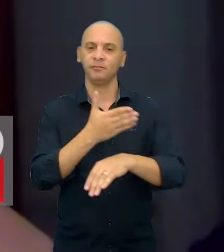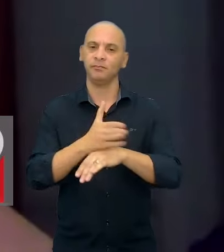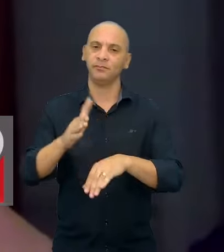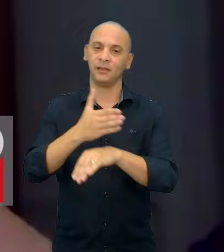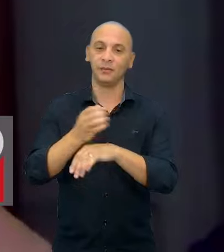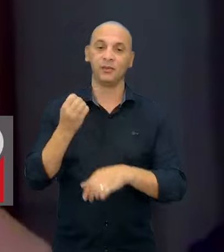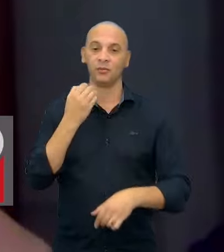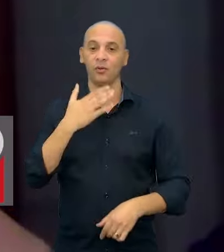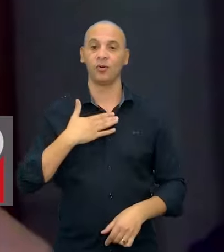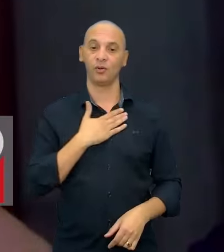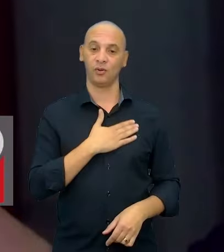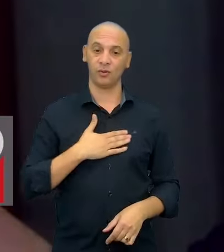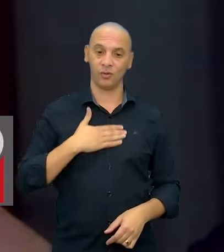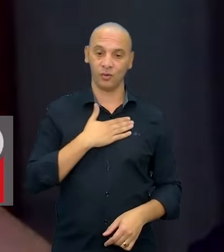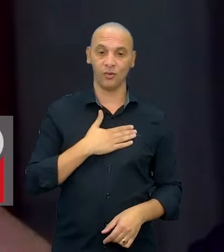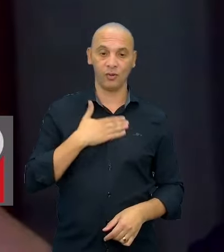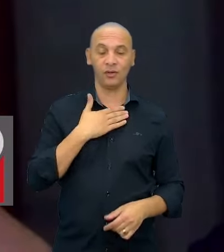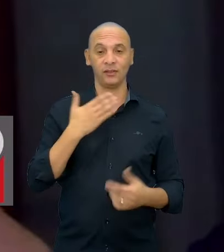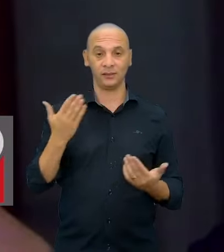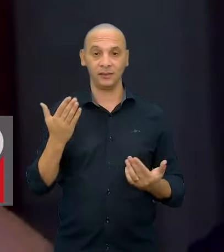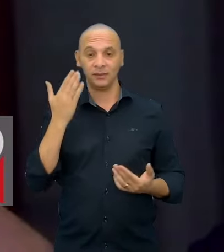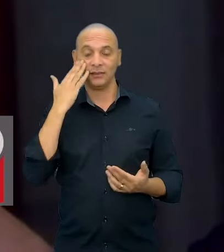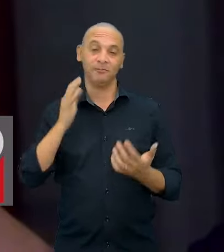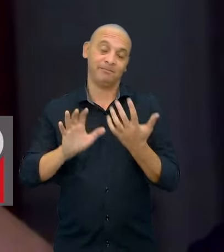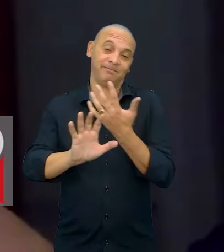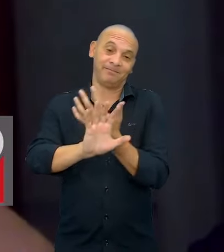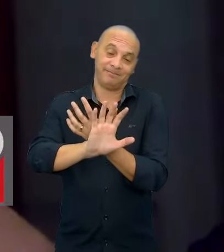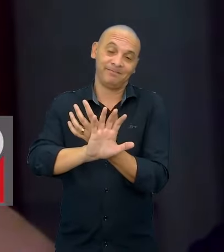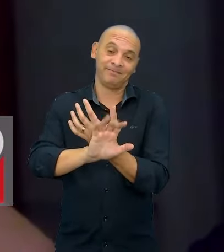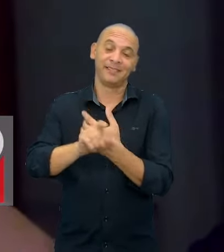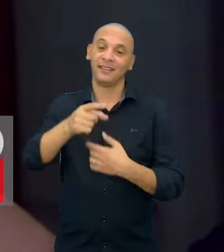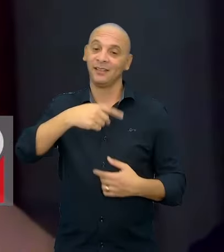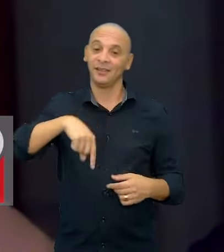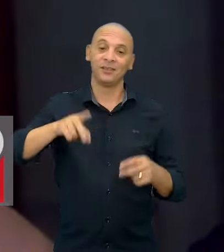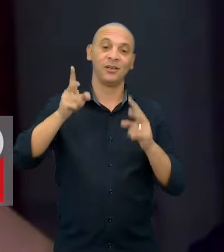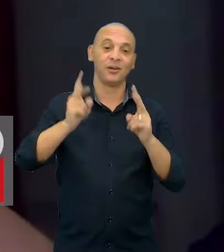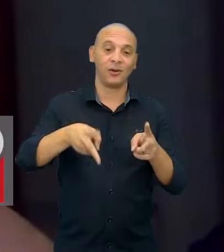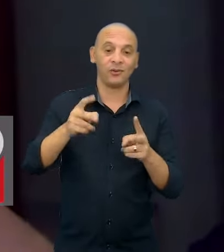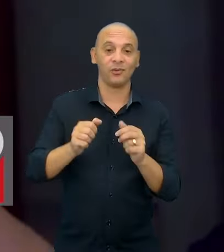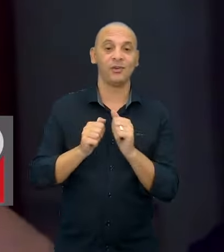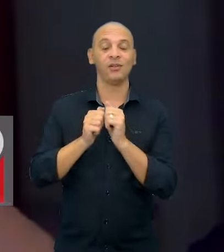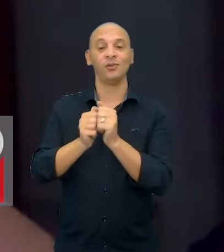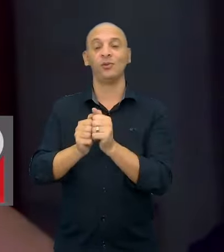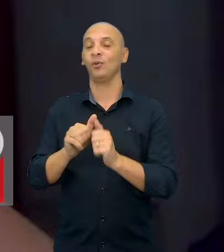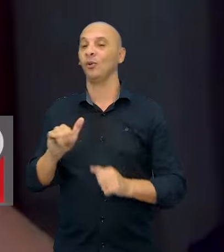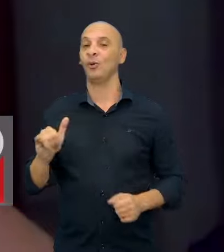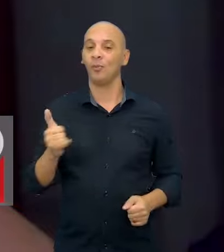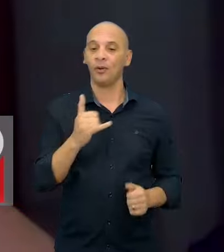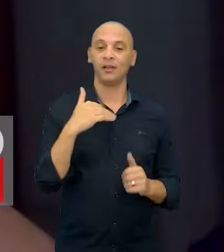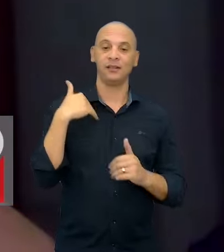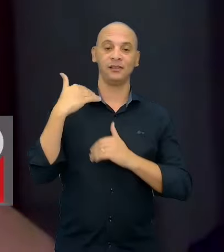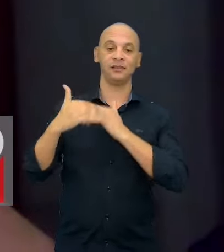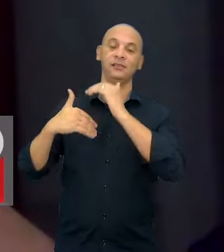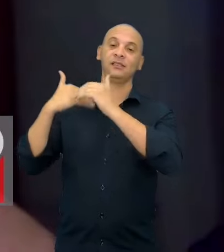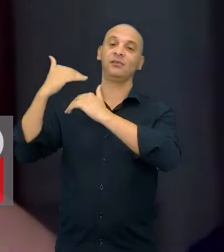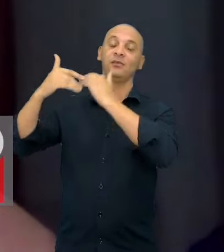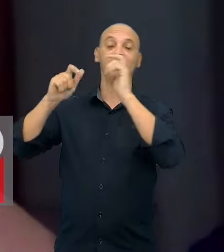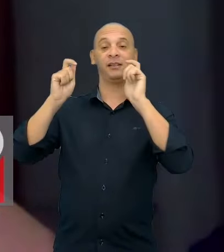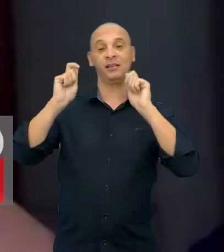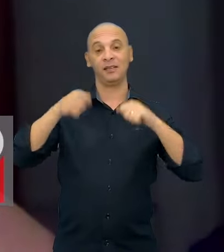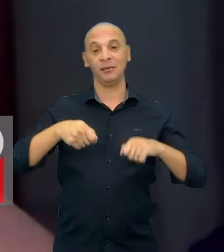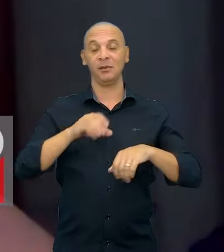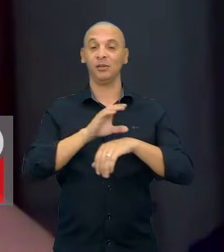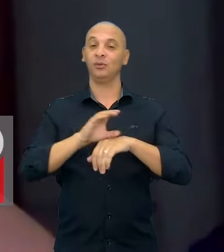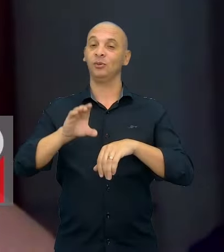todos, mesmo, né, dessa forma assíncrona, né, a gente continua a ter oportunidade de desenvolvermos, né, por